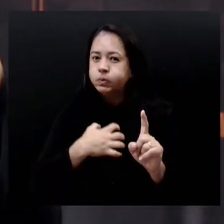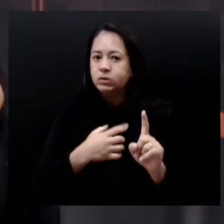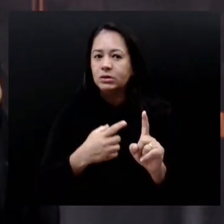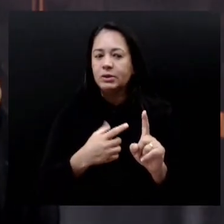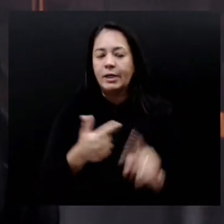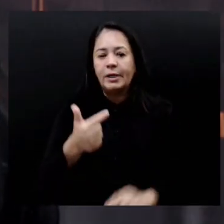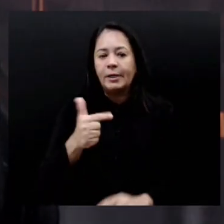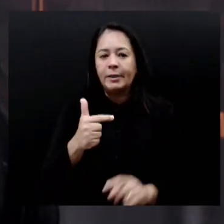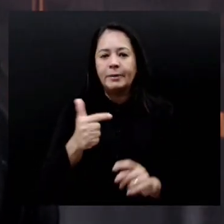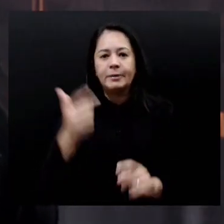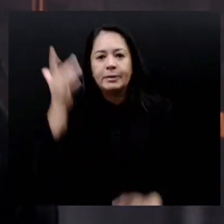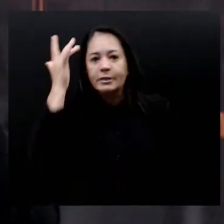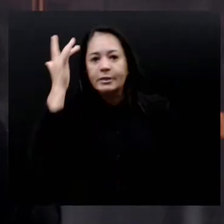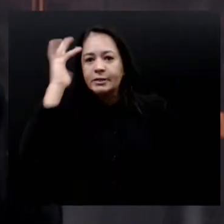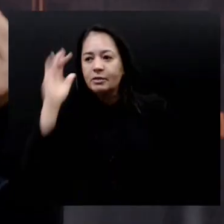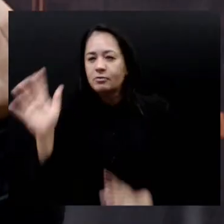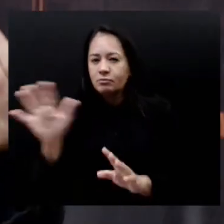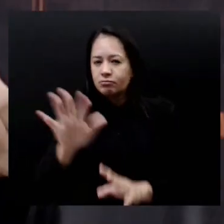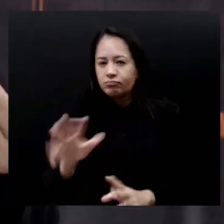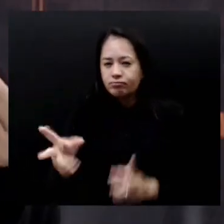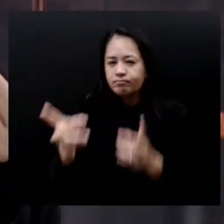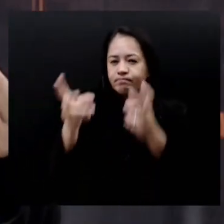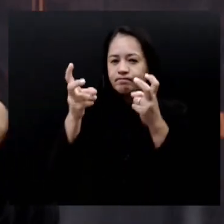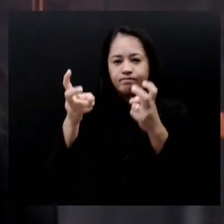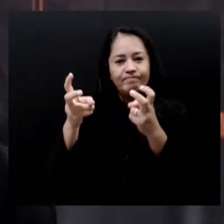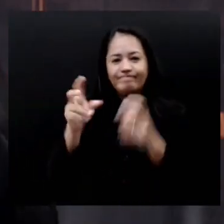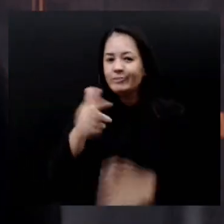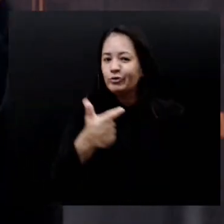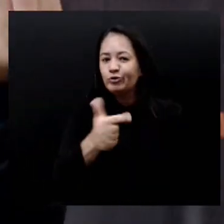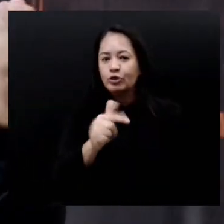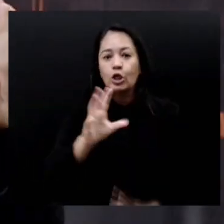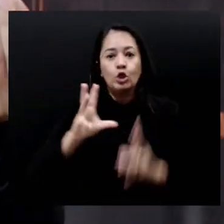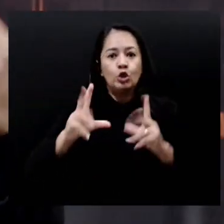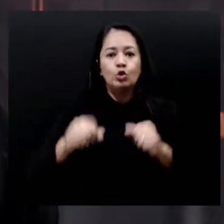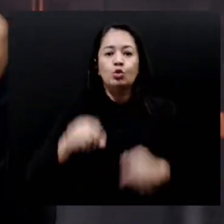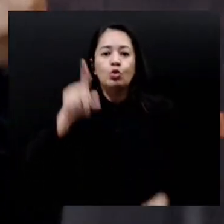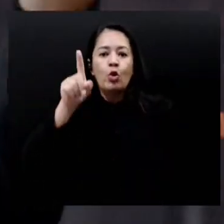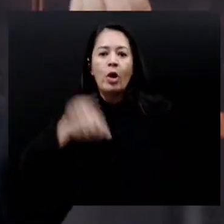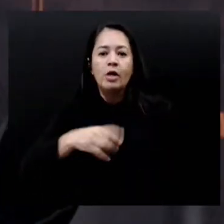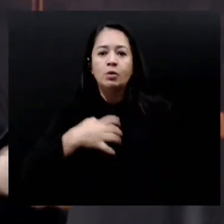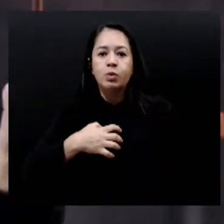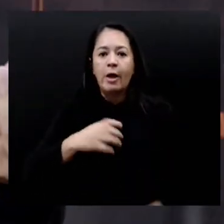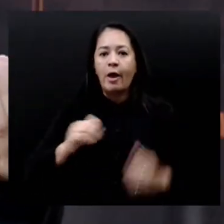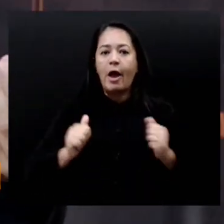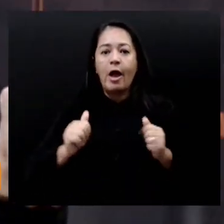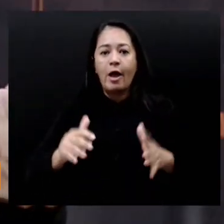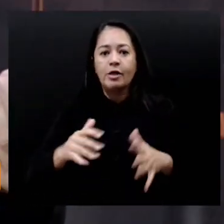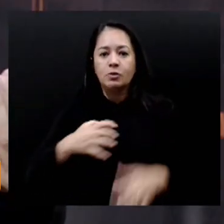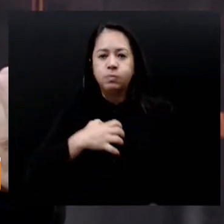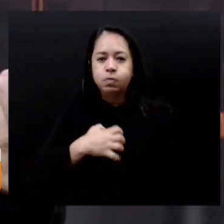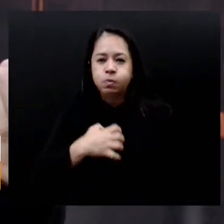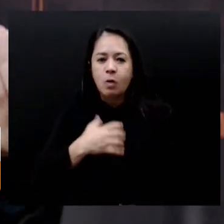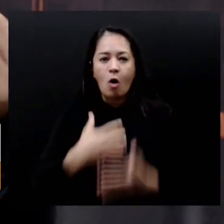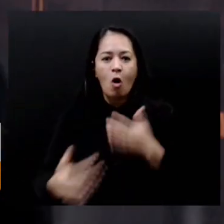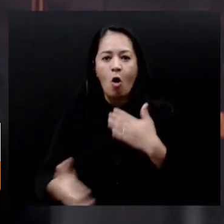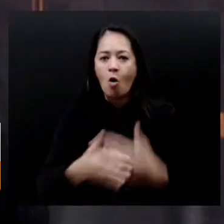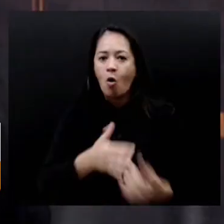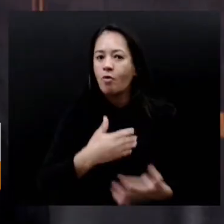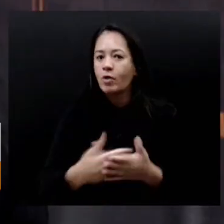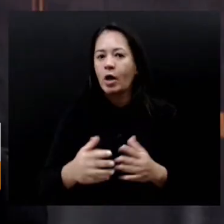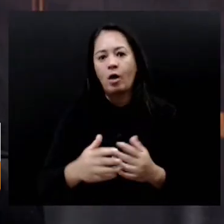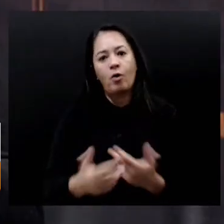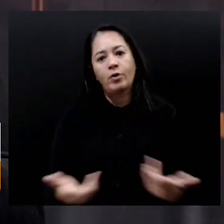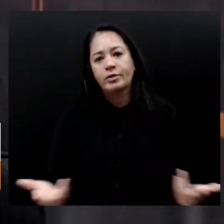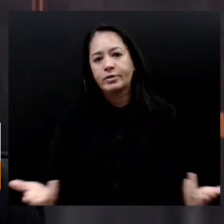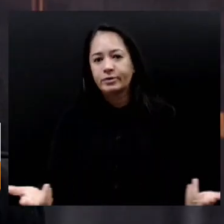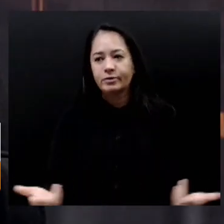essa discriminação. Tudo é raiva. Ela reage com raiva para qualquer e toda circunstância. Aí a